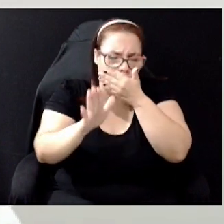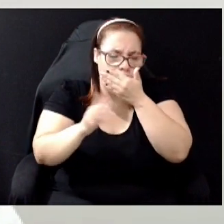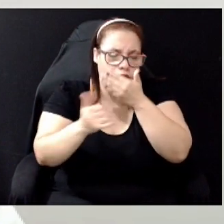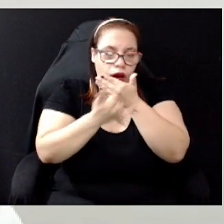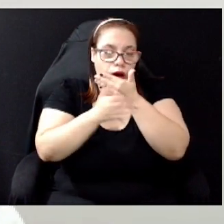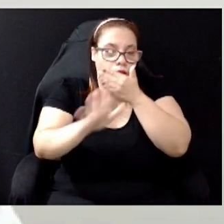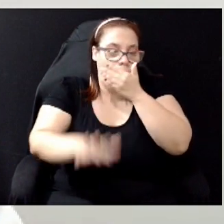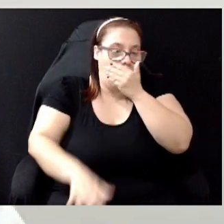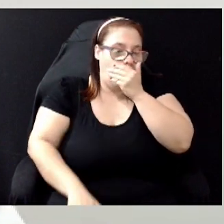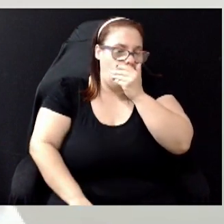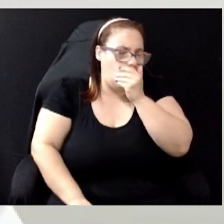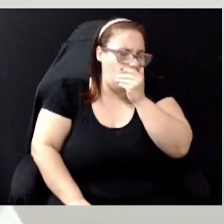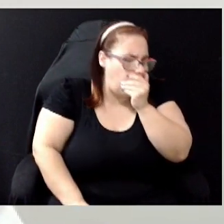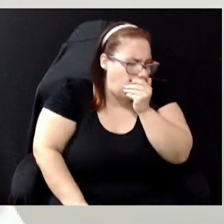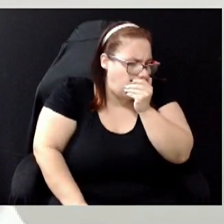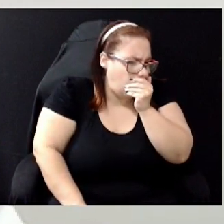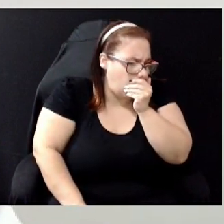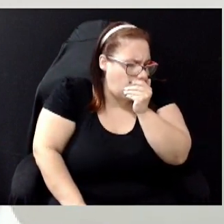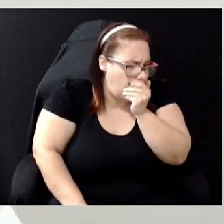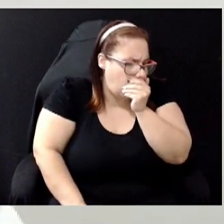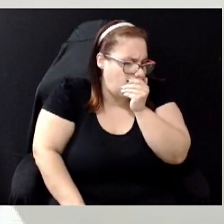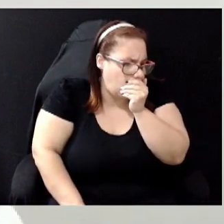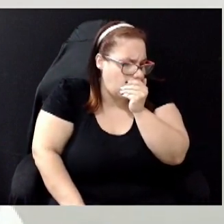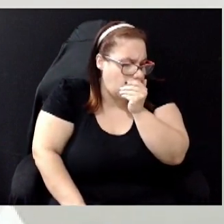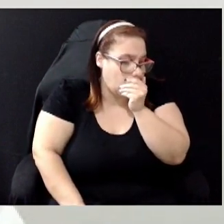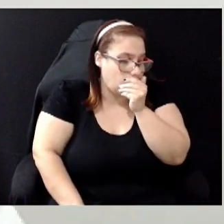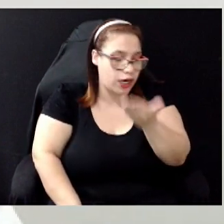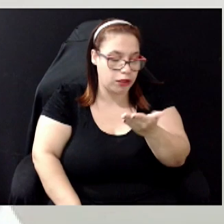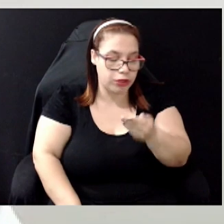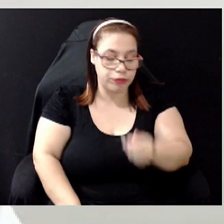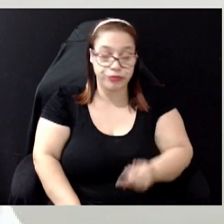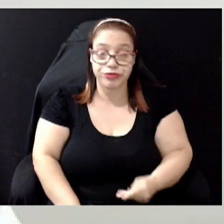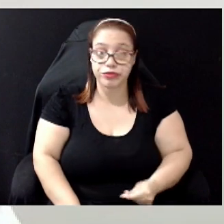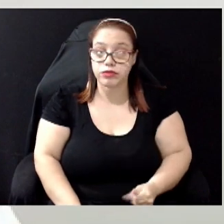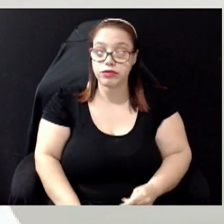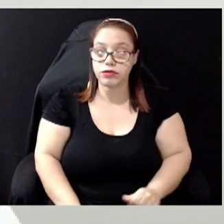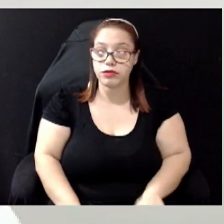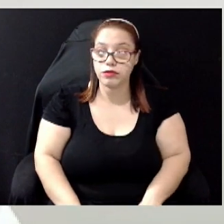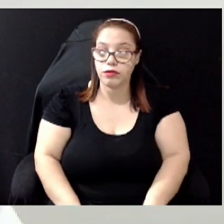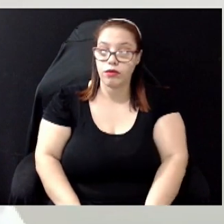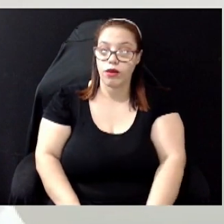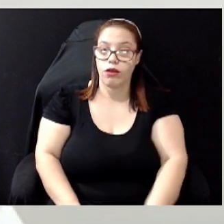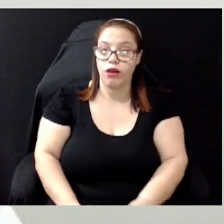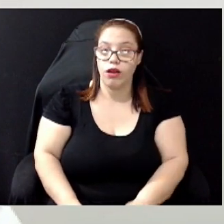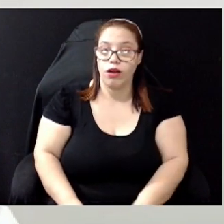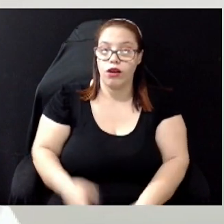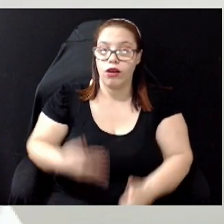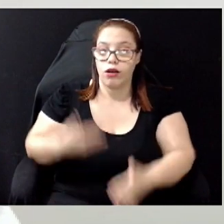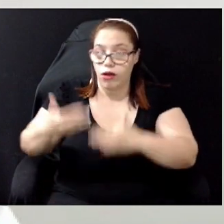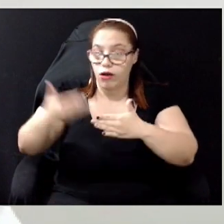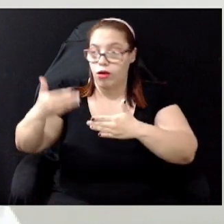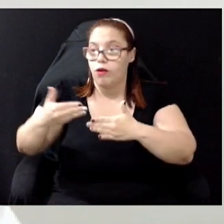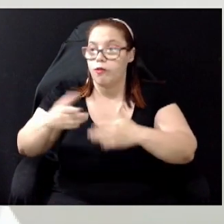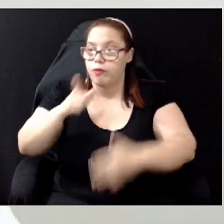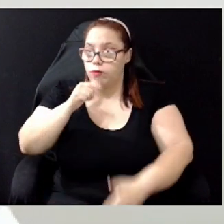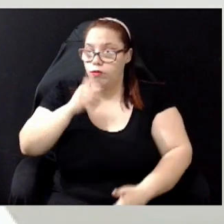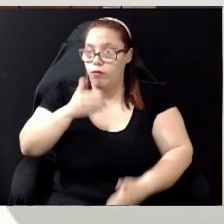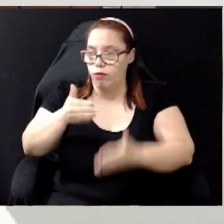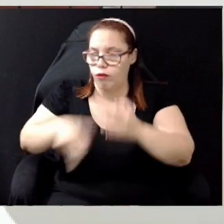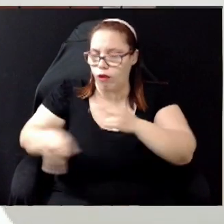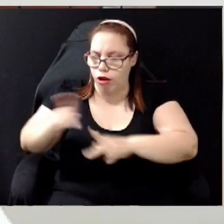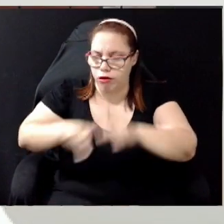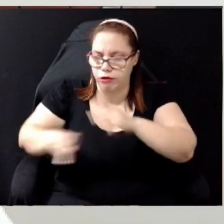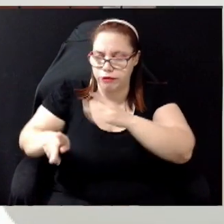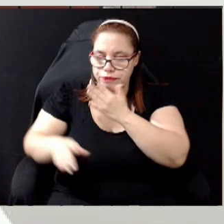precisar. Então, a gente já tem um estudo pronto, preparado, e assim que tiver uma legislação aplicada, nós já poderemos fornecer esse tipo de água